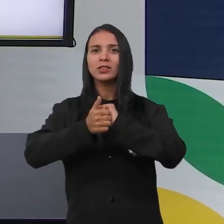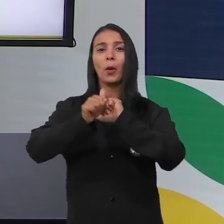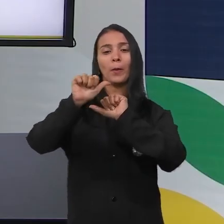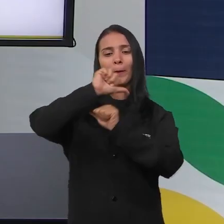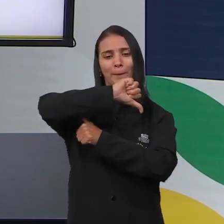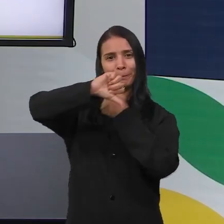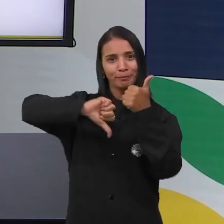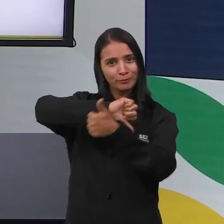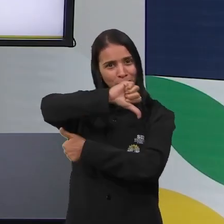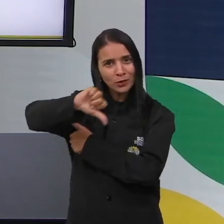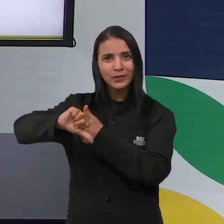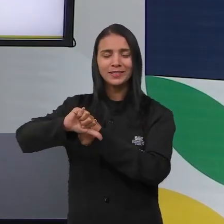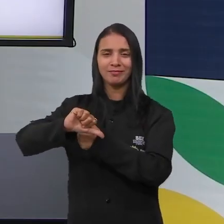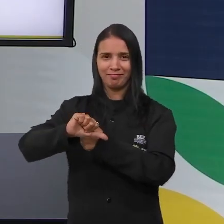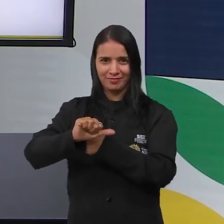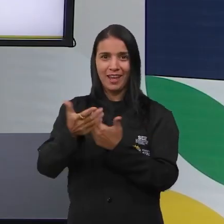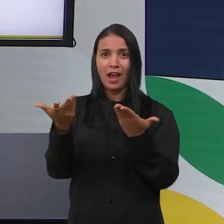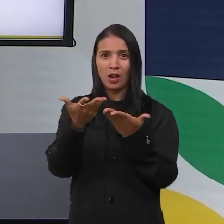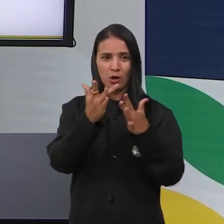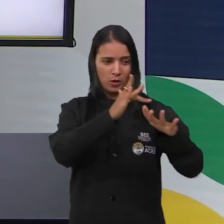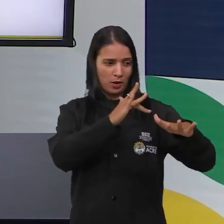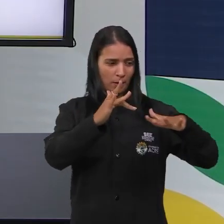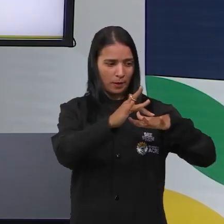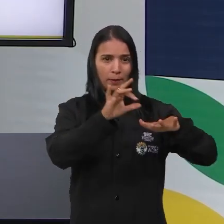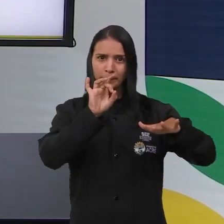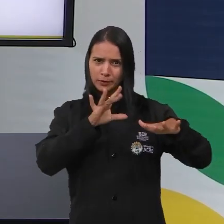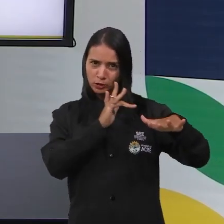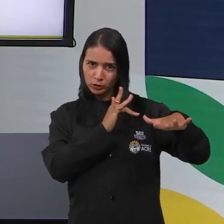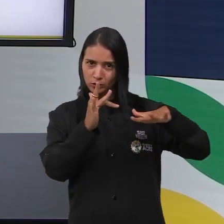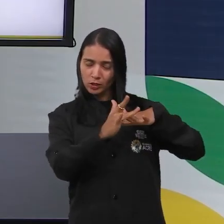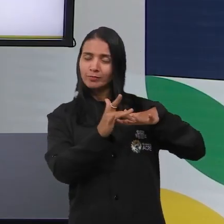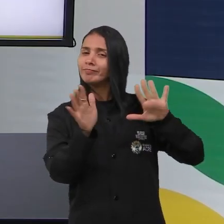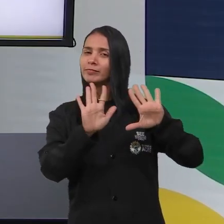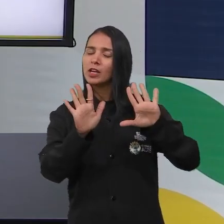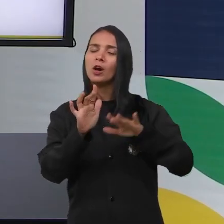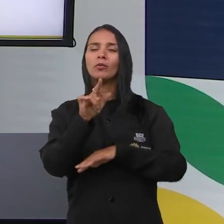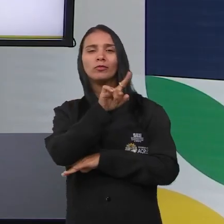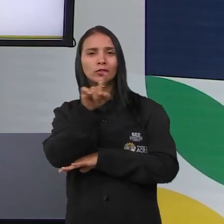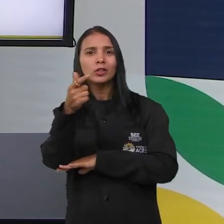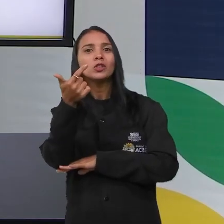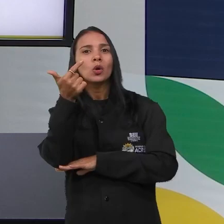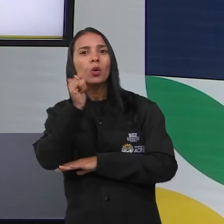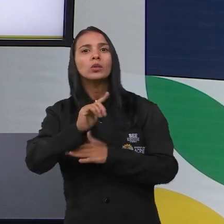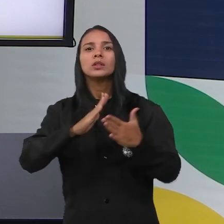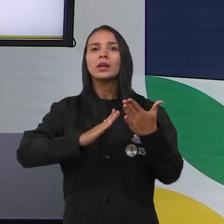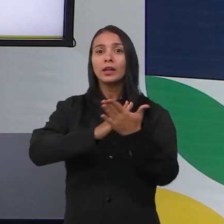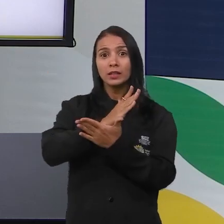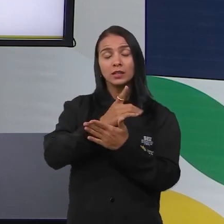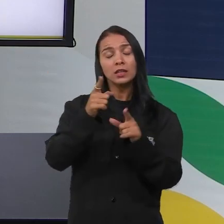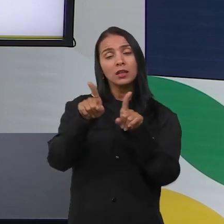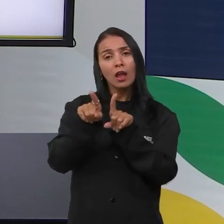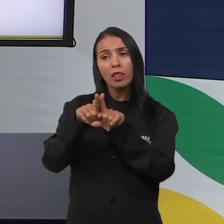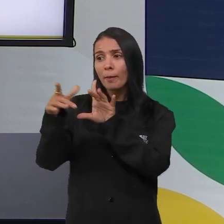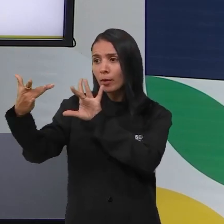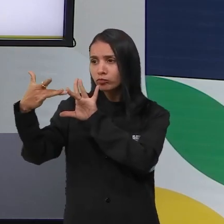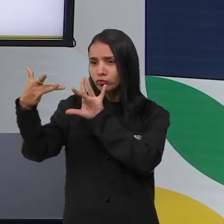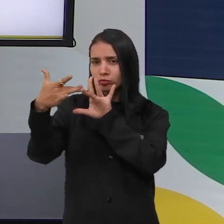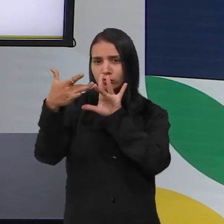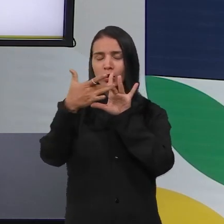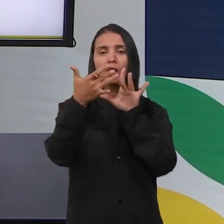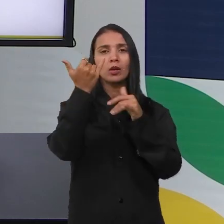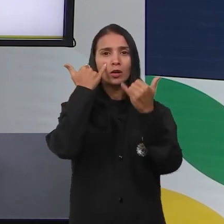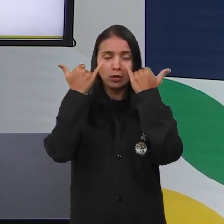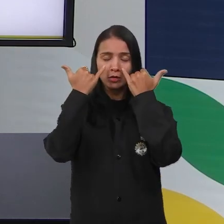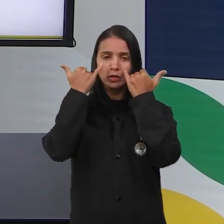remediação, para que você, aluno, consiga ter acesso, se conectar àquela informação